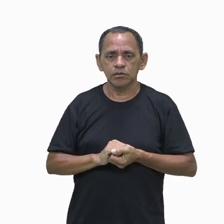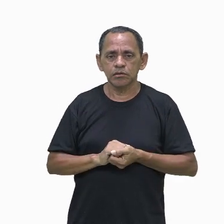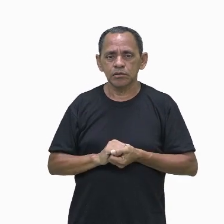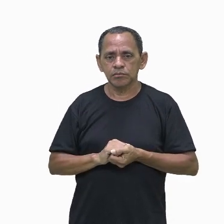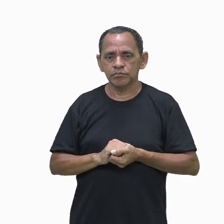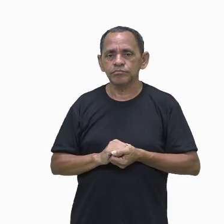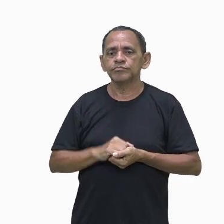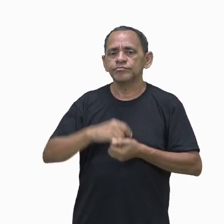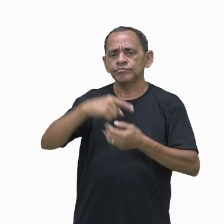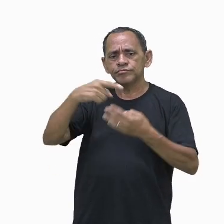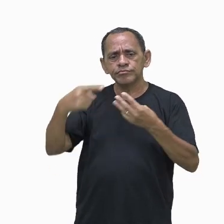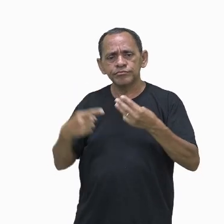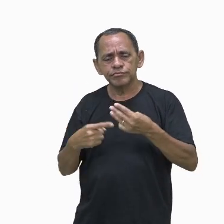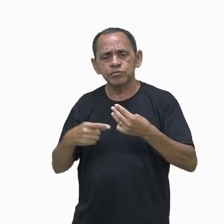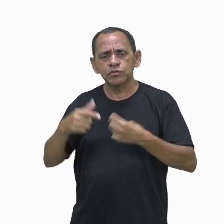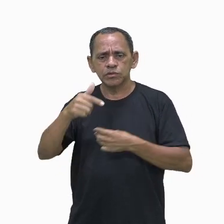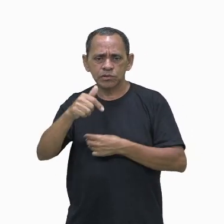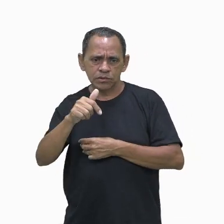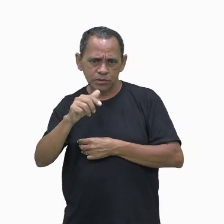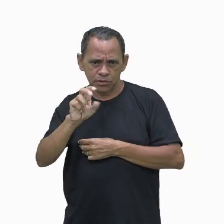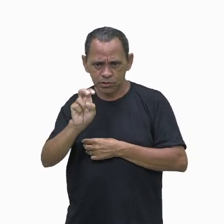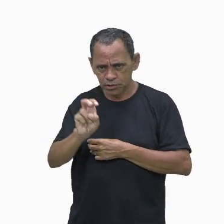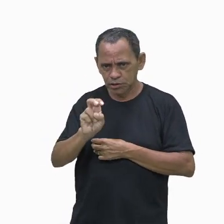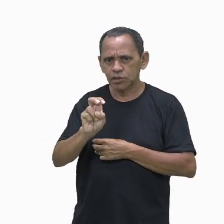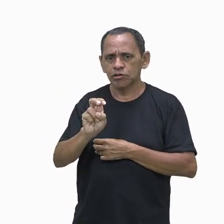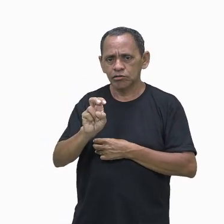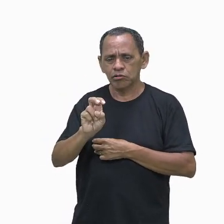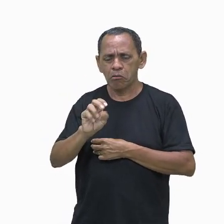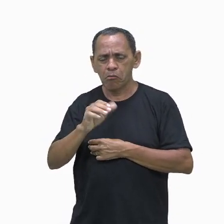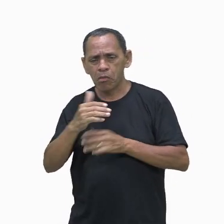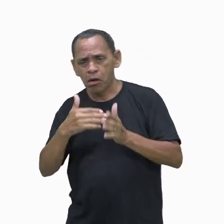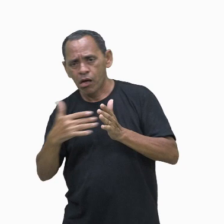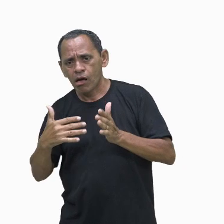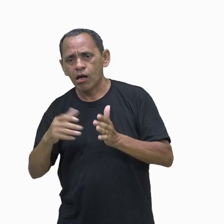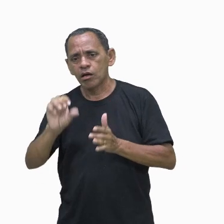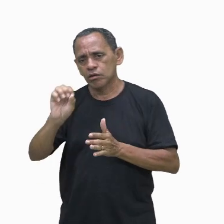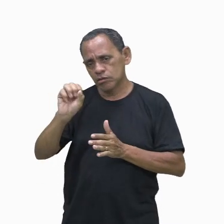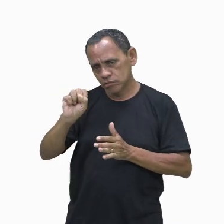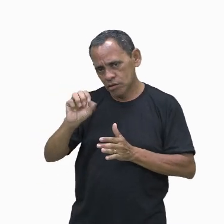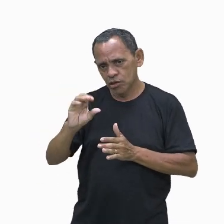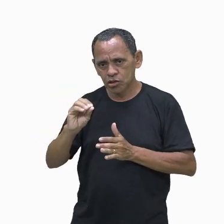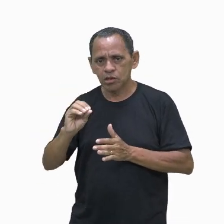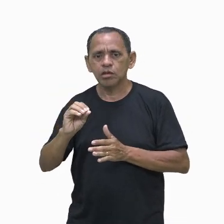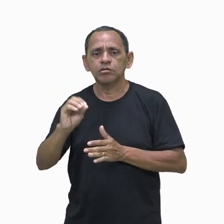numa proporção de 75% a 80%. Sua fórmula reduzida é